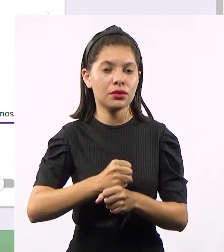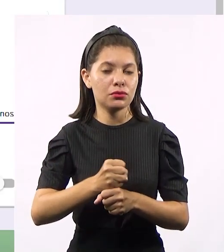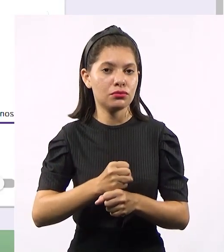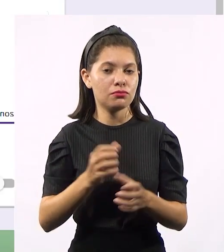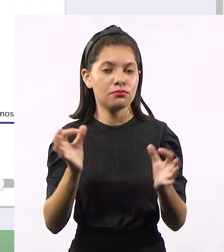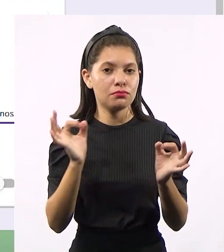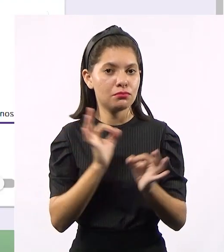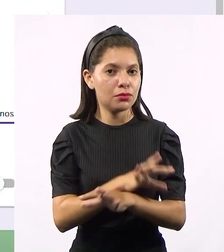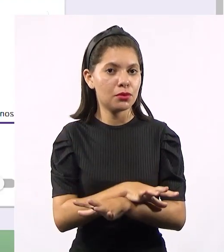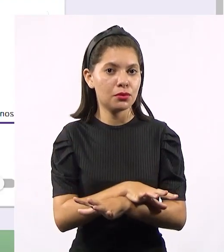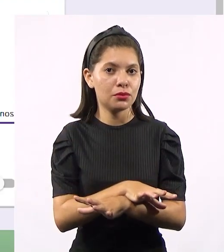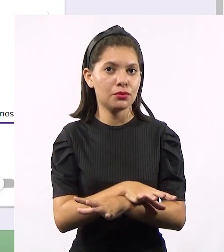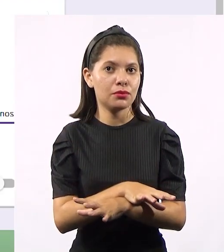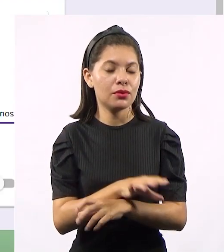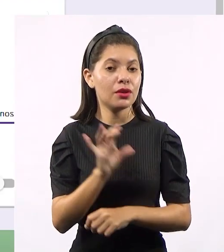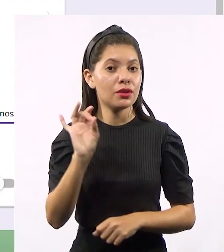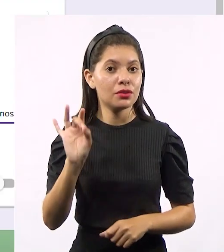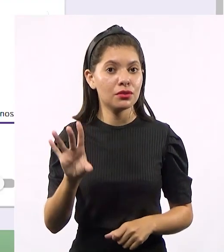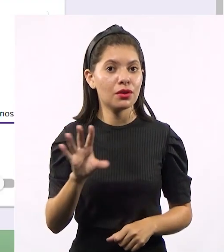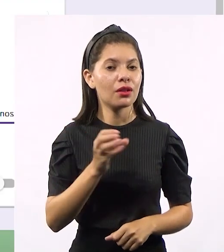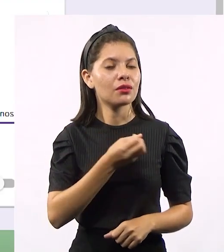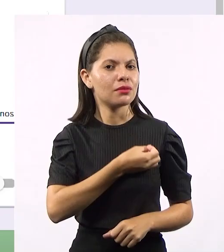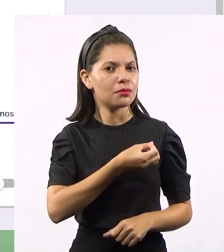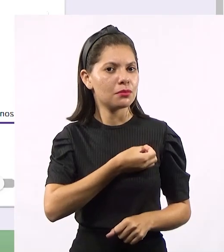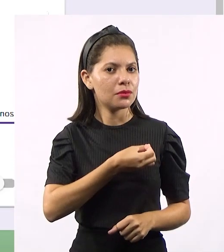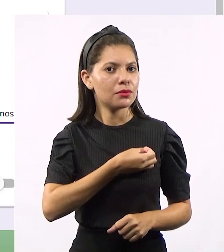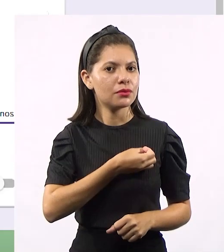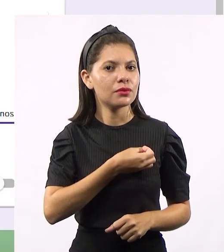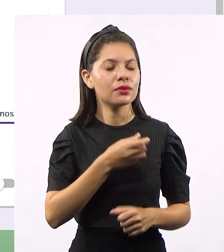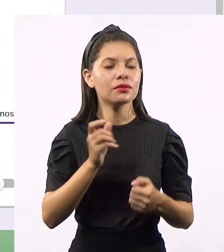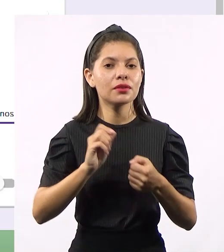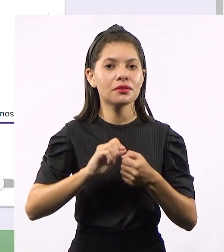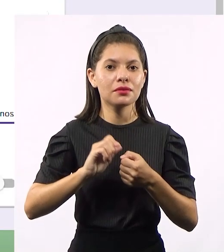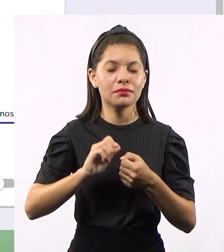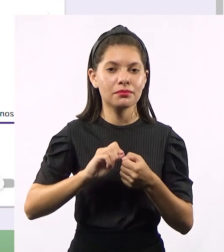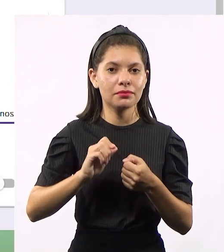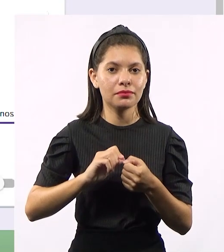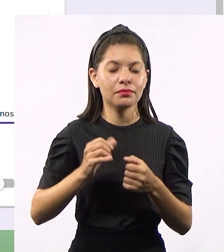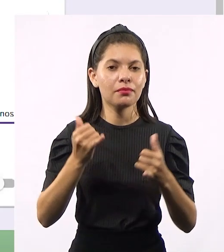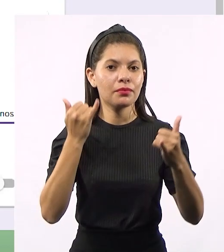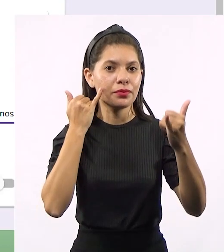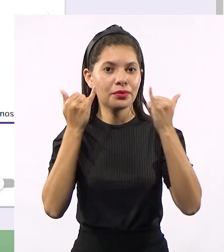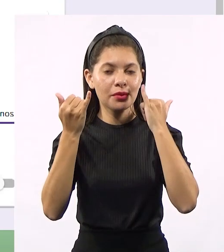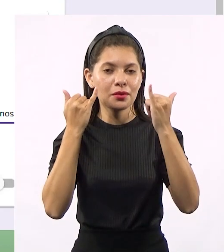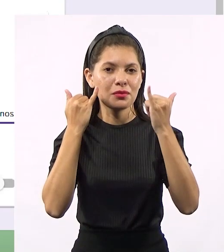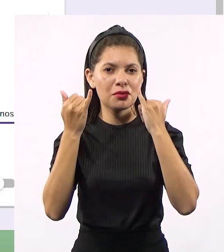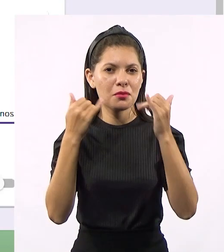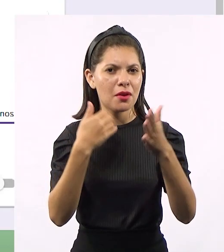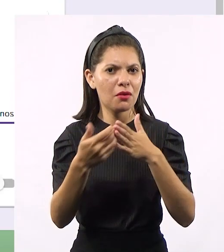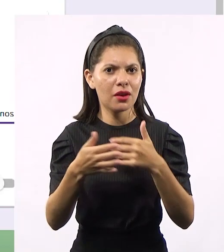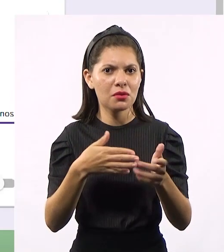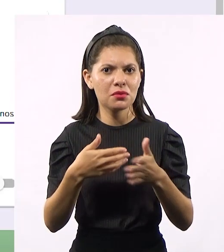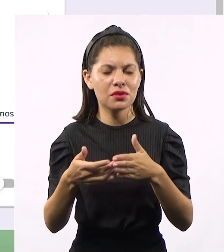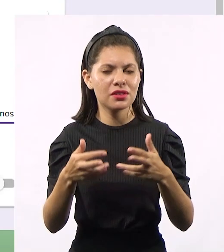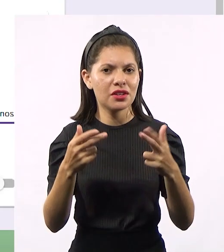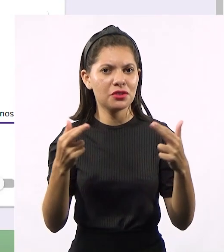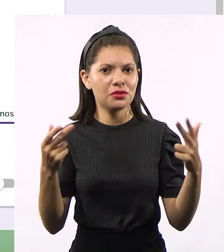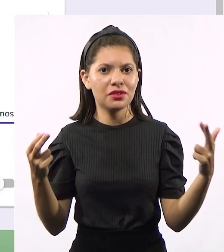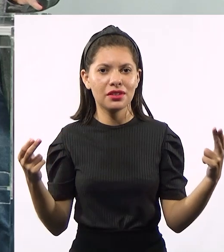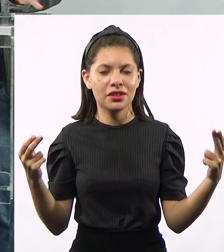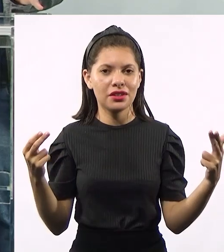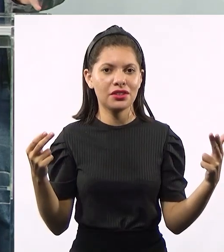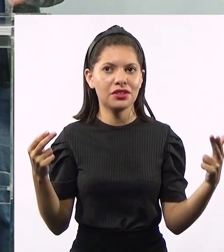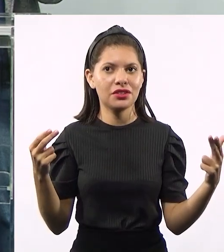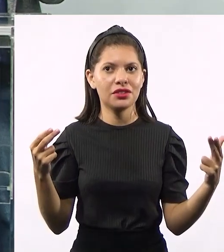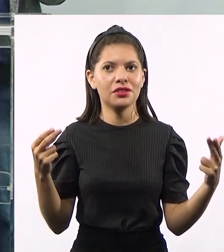inserir, somente números, que isso vai fazer com que, se ele tentar informar qualquer coisa diferente disso, o relatório já vai avisar para